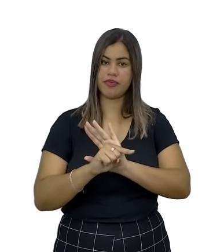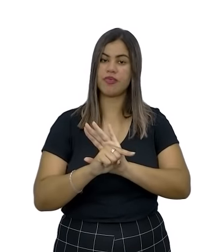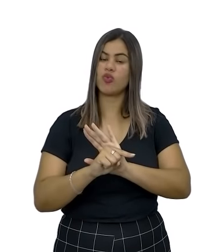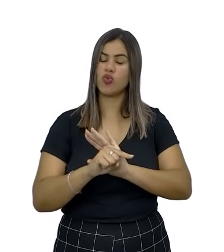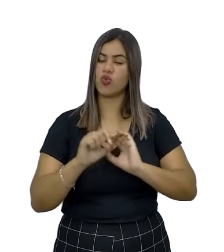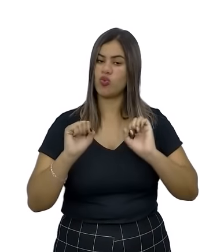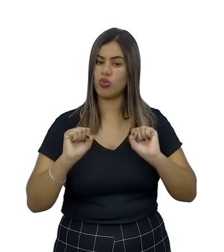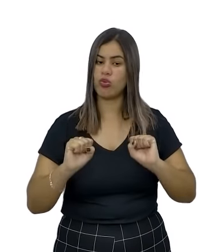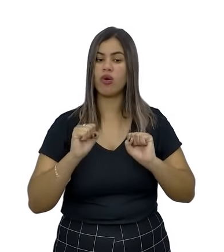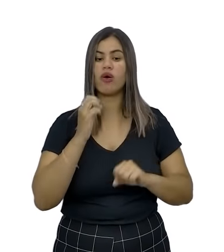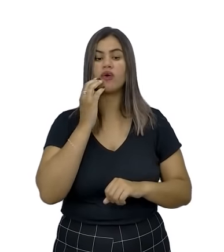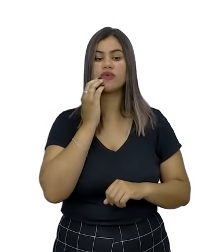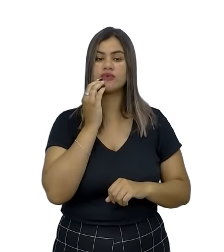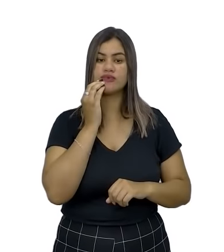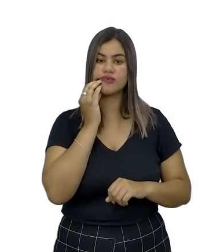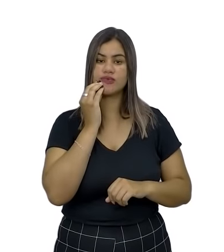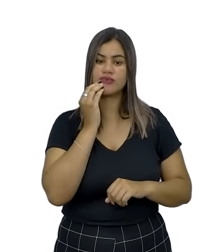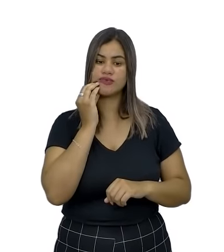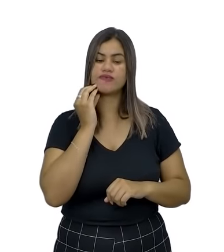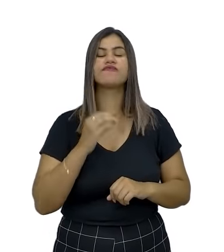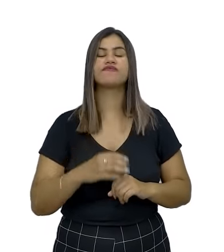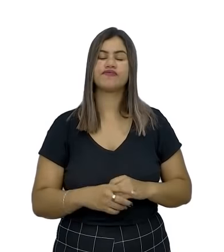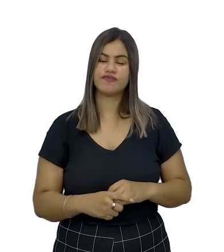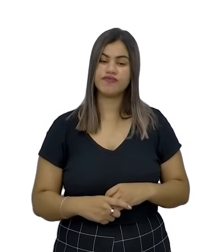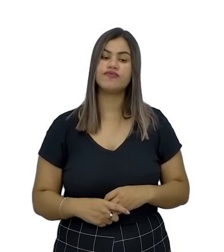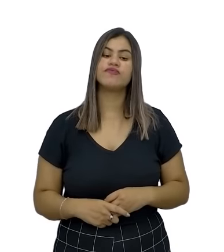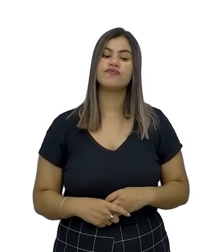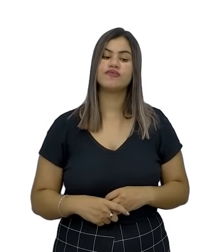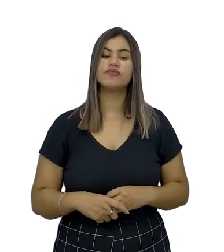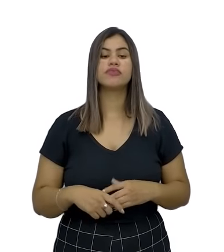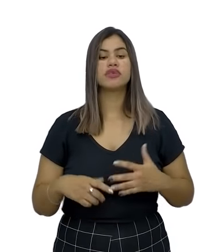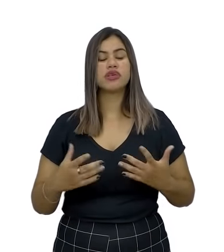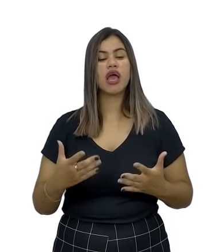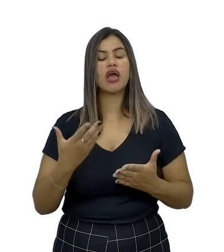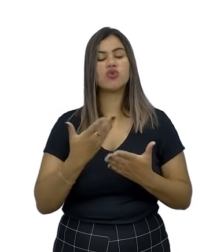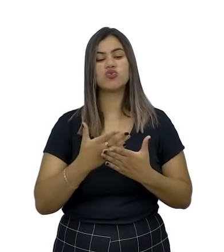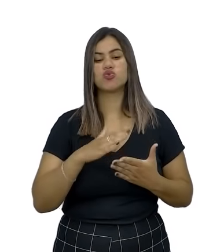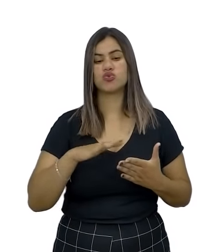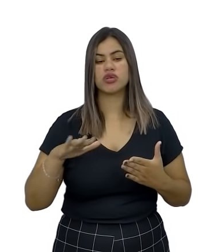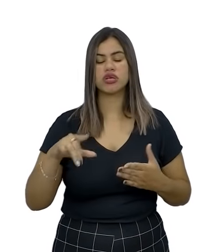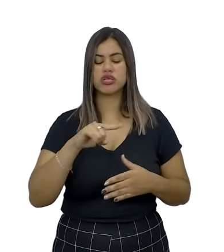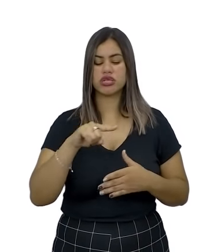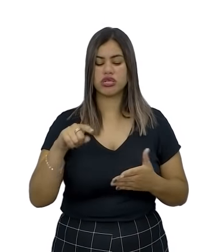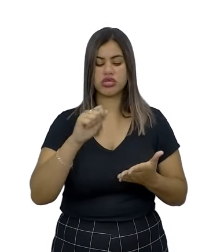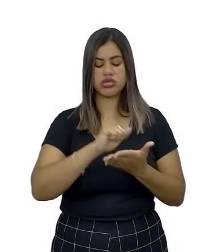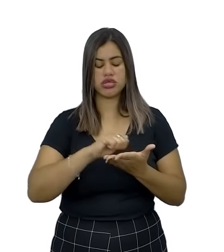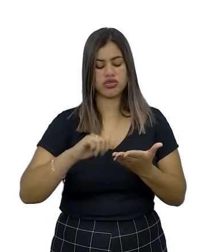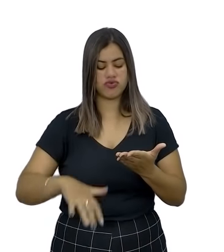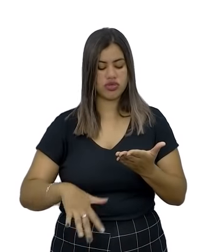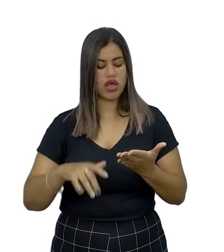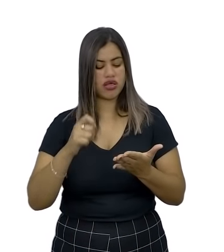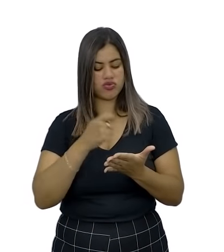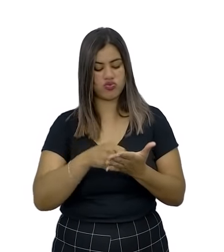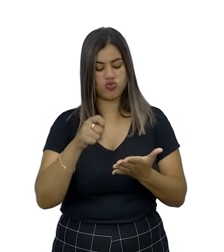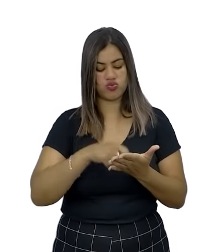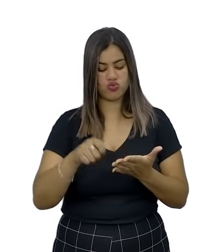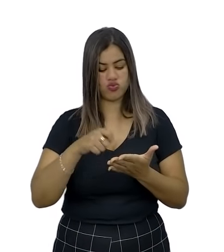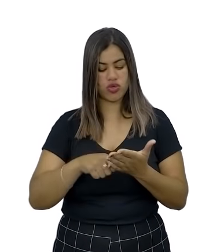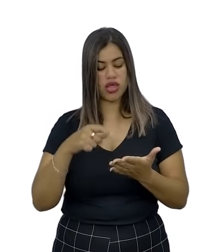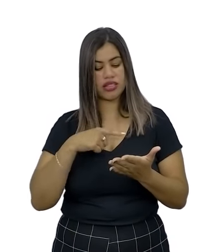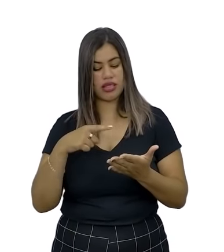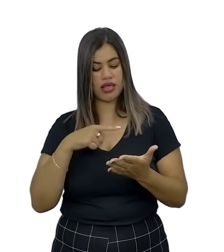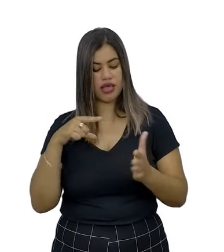a necessidade da gente fazer algumas perguntas, né, para os estudantes quando eles estão realizando as atividades, e ali tem as